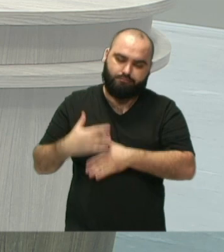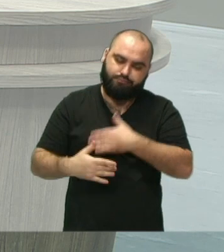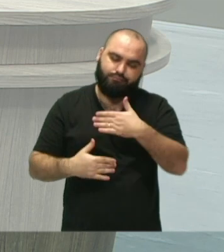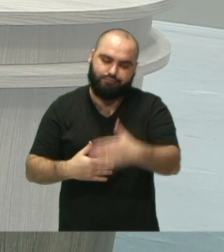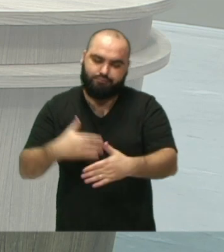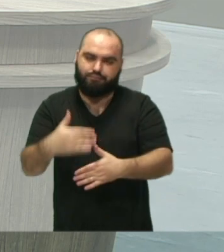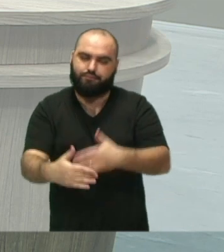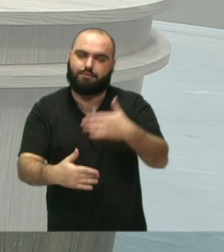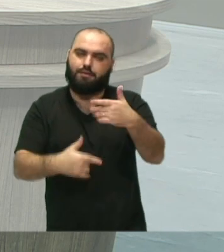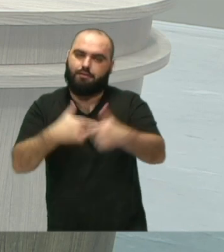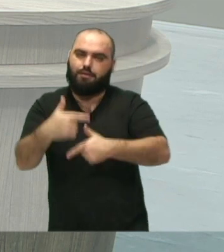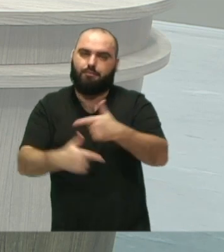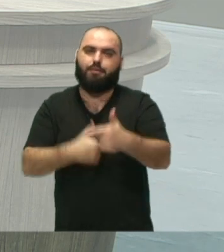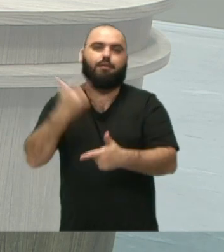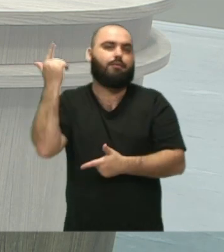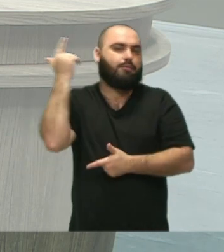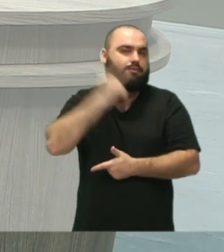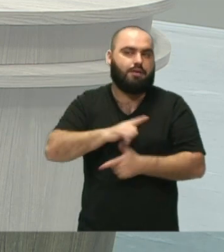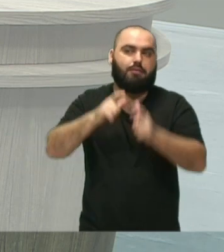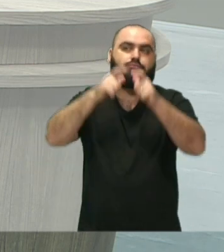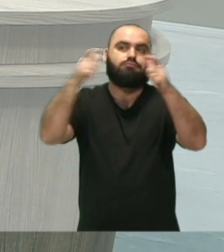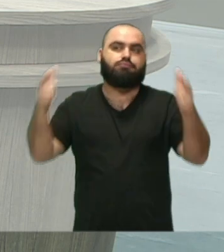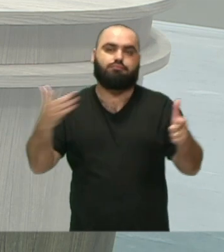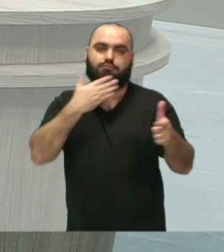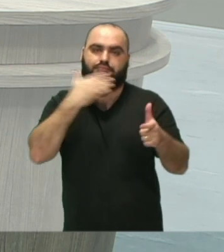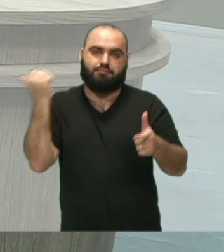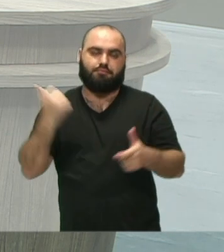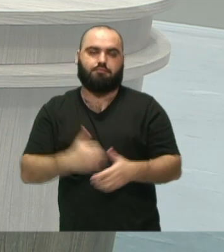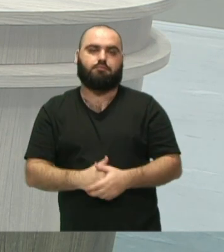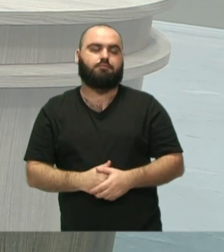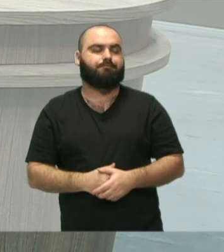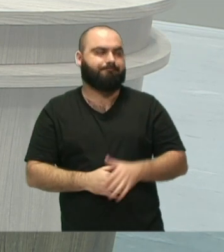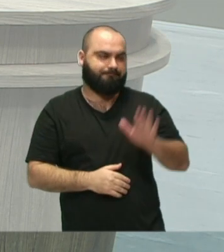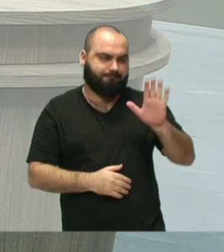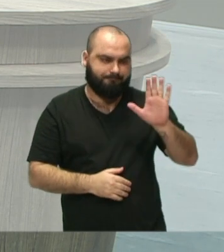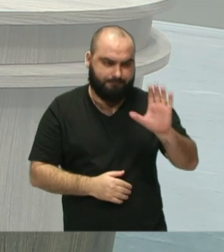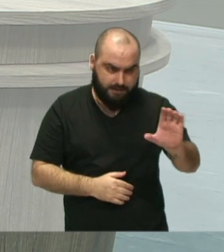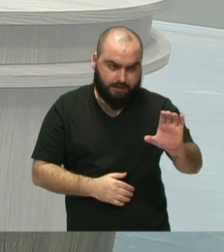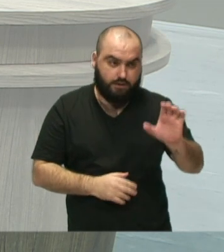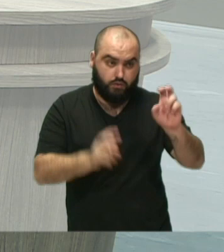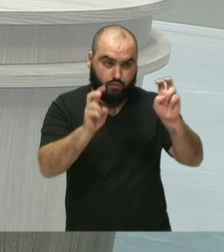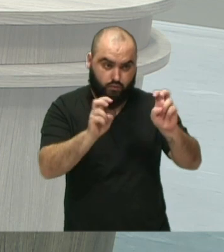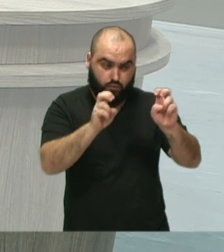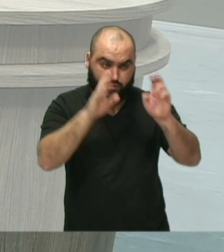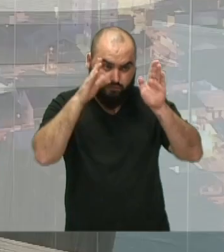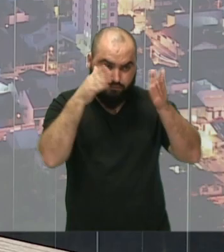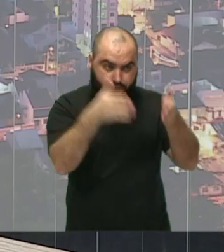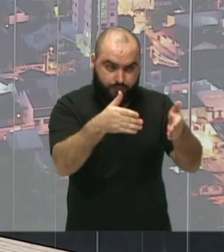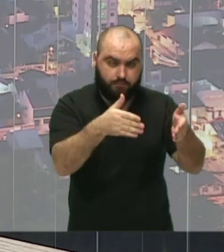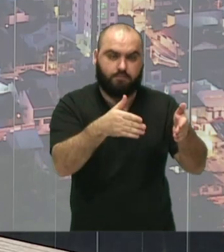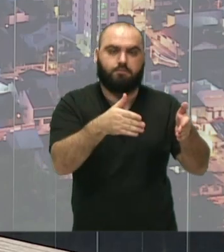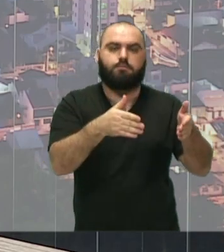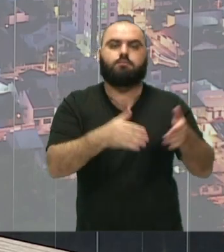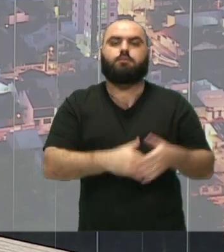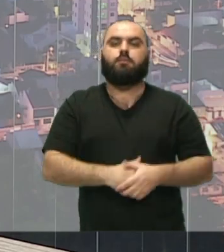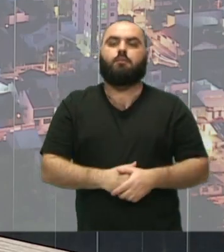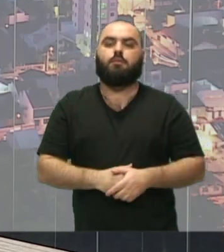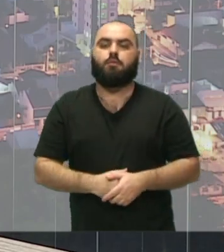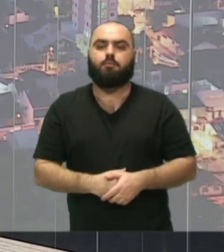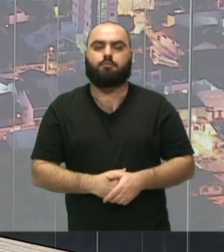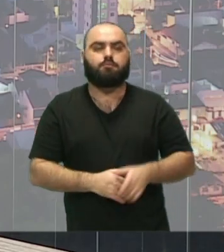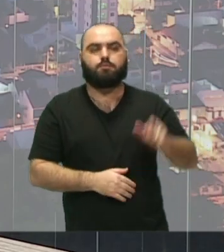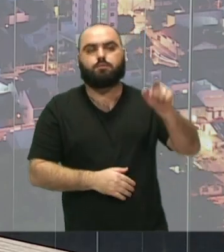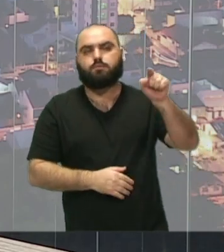trabalhando para ampliar ainda esses horizontes. Quanto a isso especificamente, Maria Paulina,